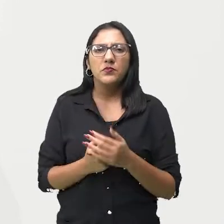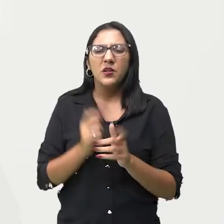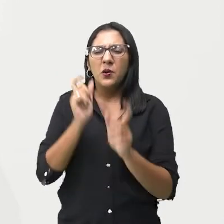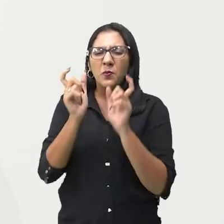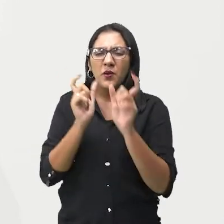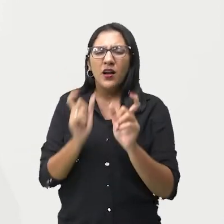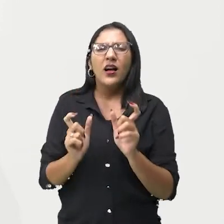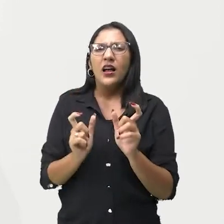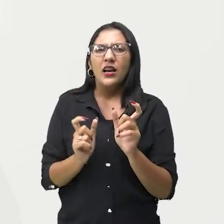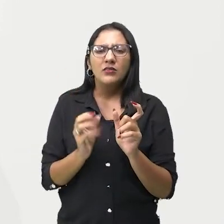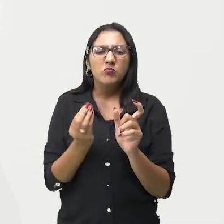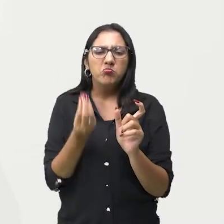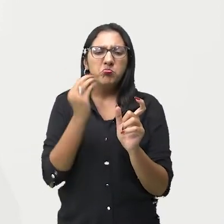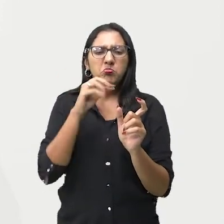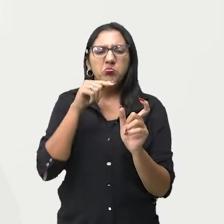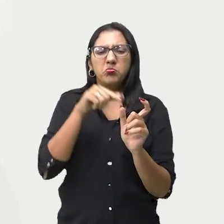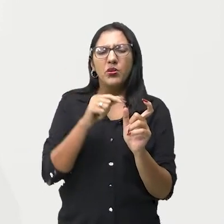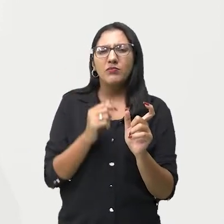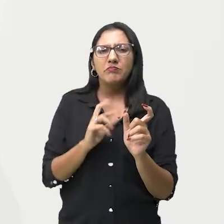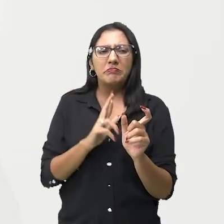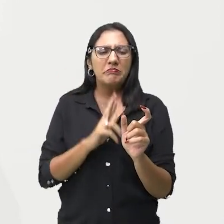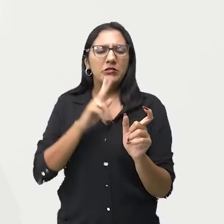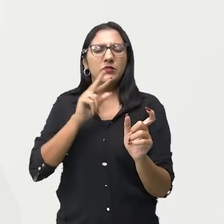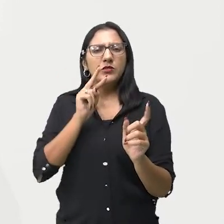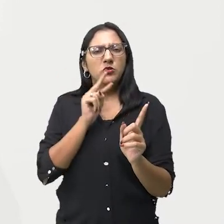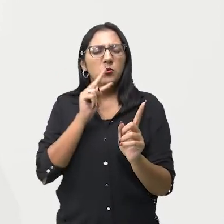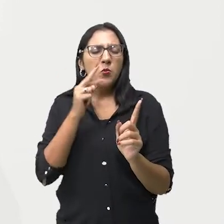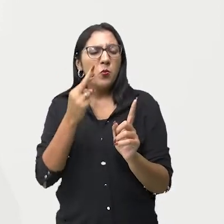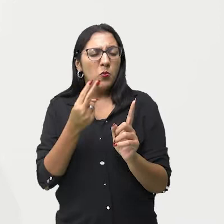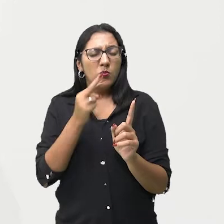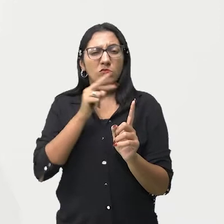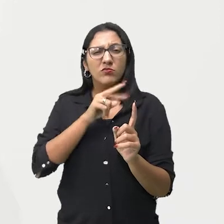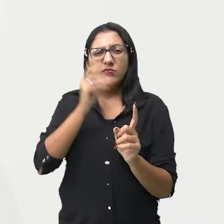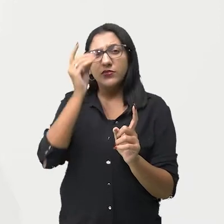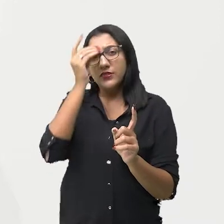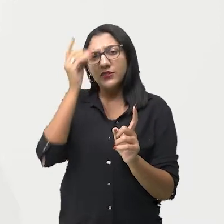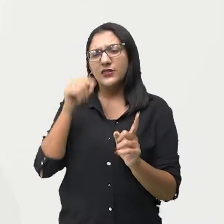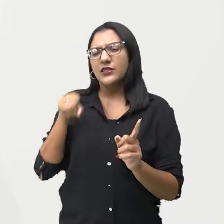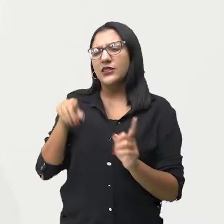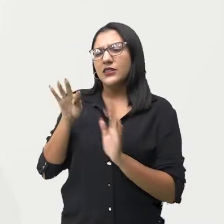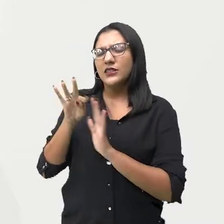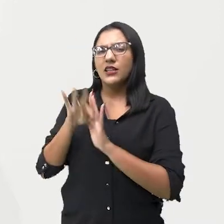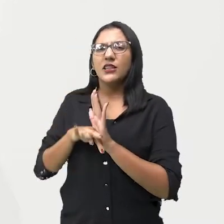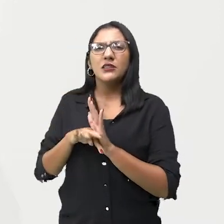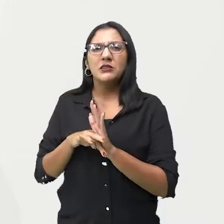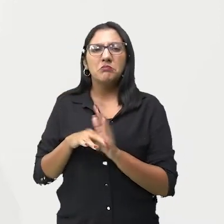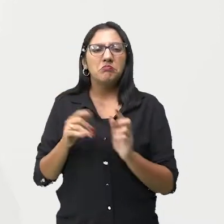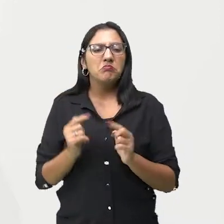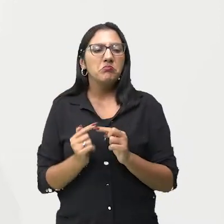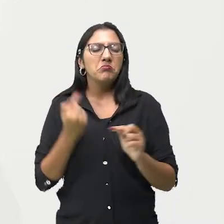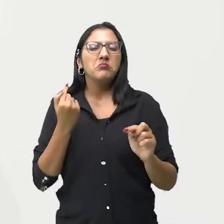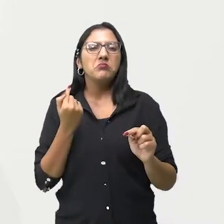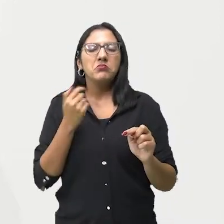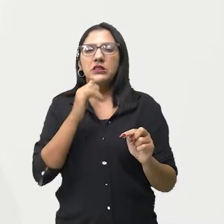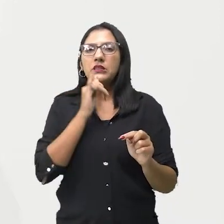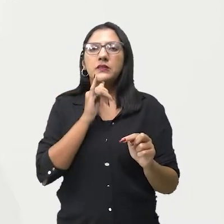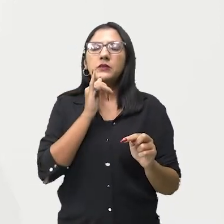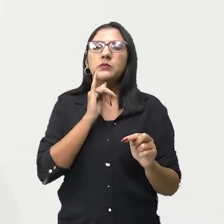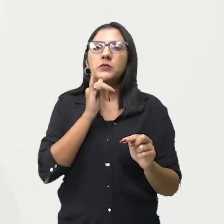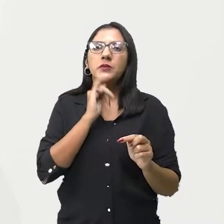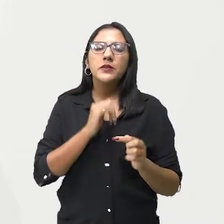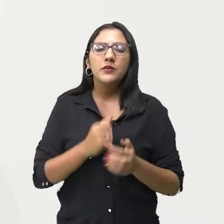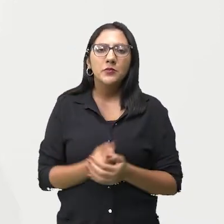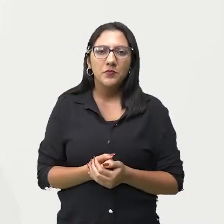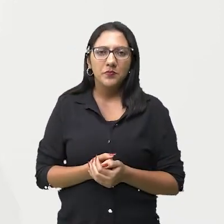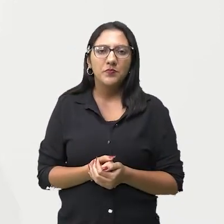tenha a ver, do ponto de vista das ideias, com algo que ele disse anteriormente. Evita dizer, por exemplo,